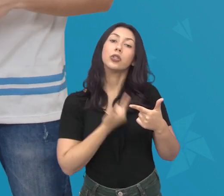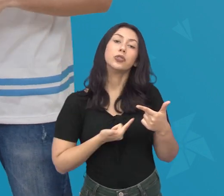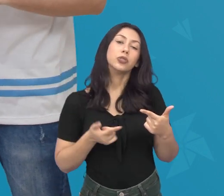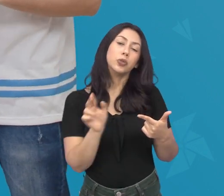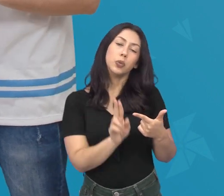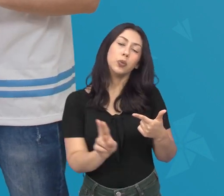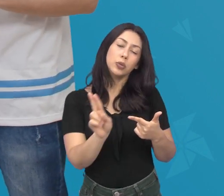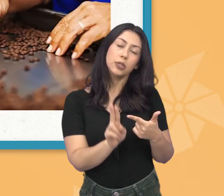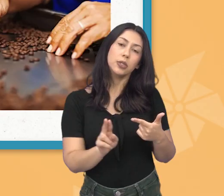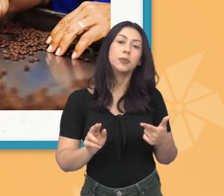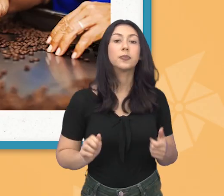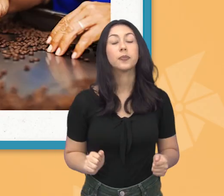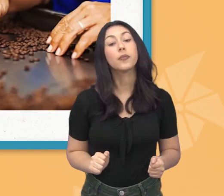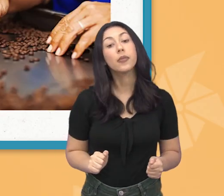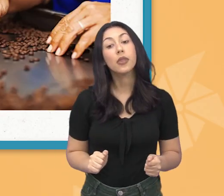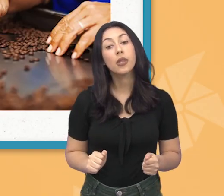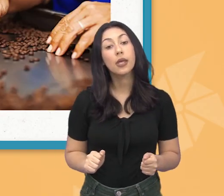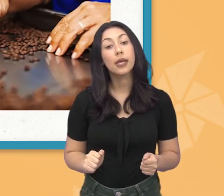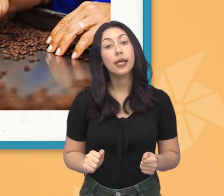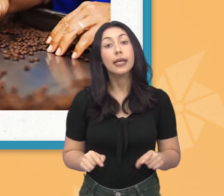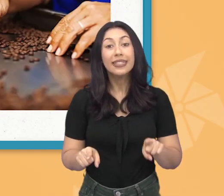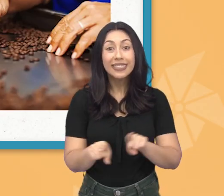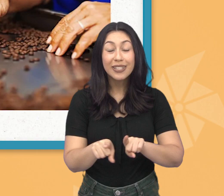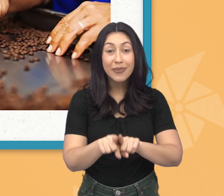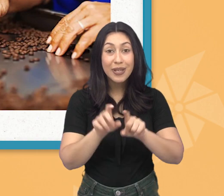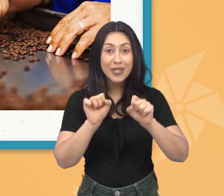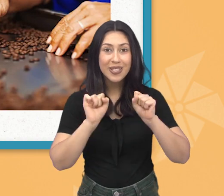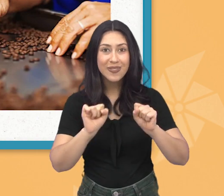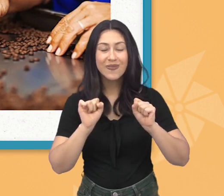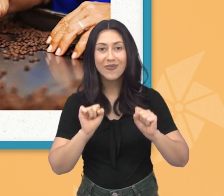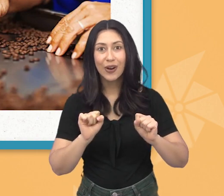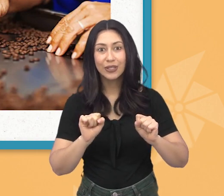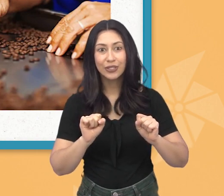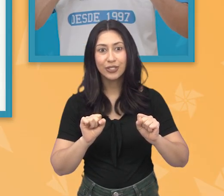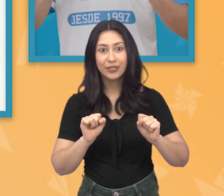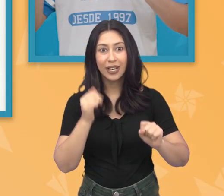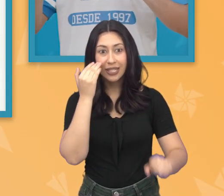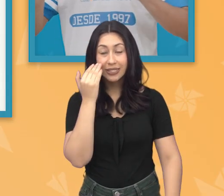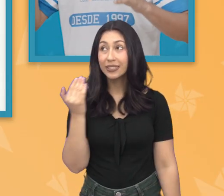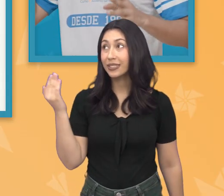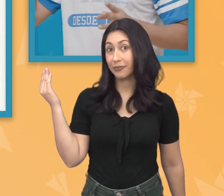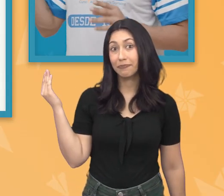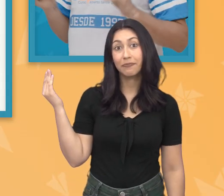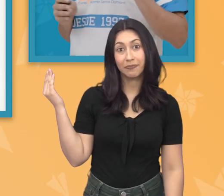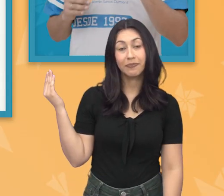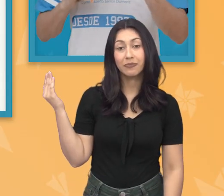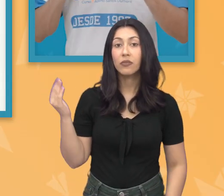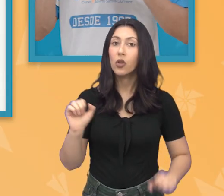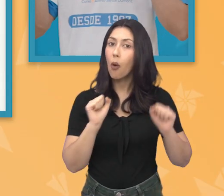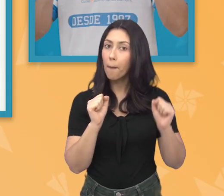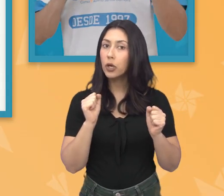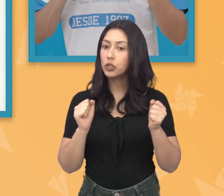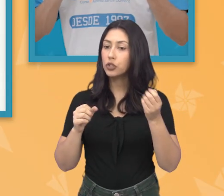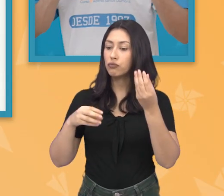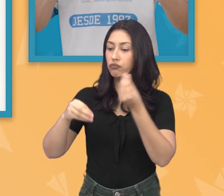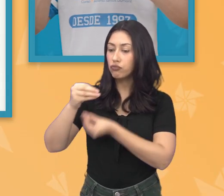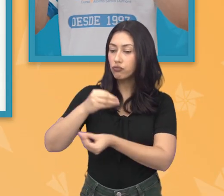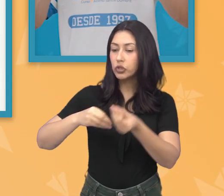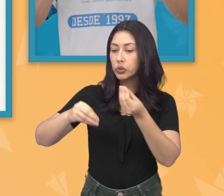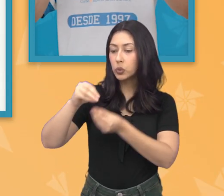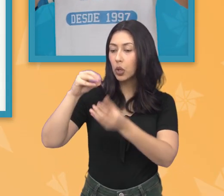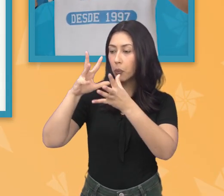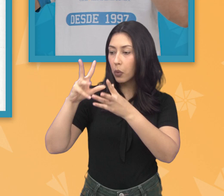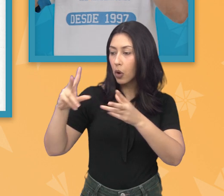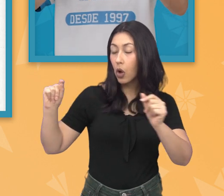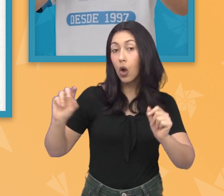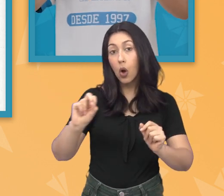dia. E a separação de misturas a gente também divide em separação de misturas heterogêneas e homogêneas. Aí primeiro a gente vai começar com as misturas, separação